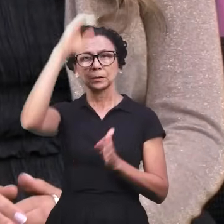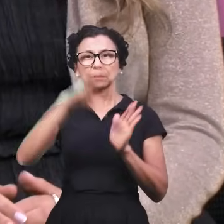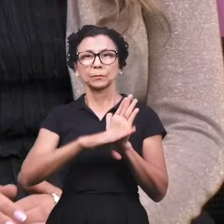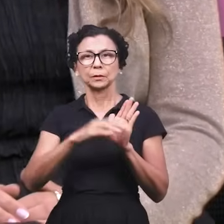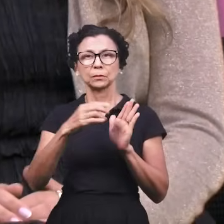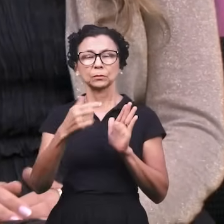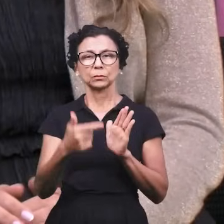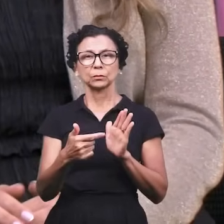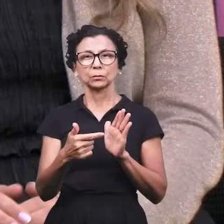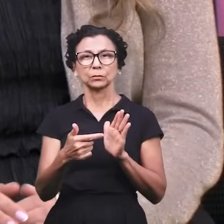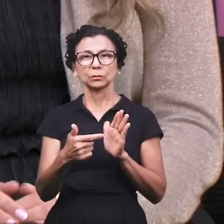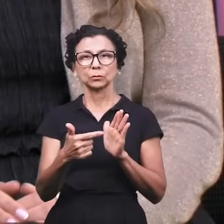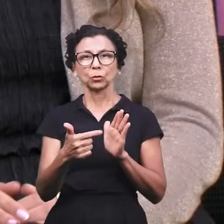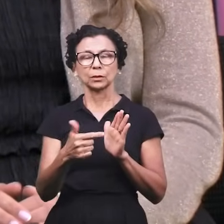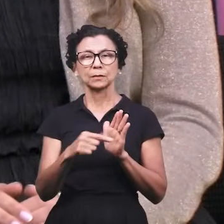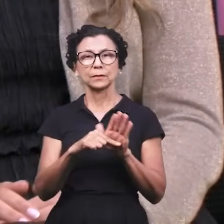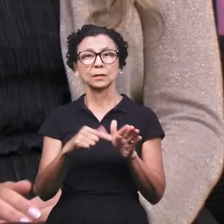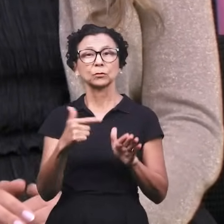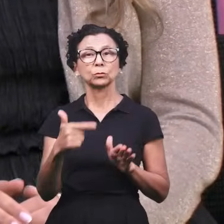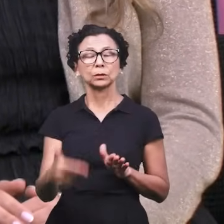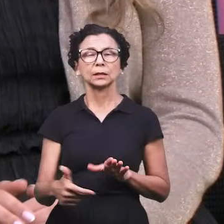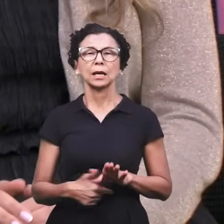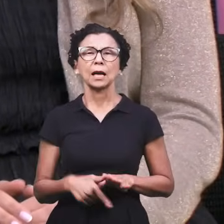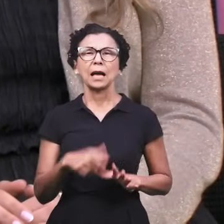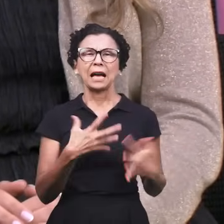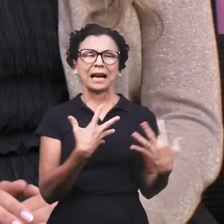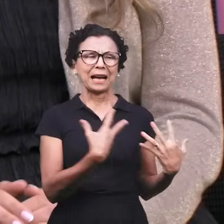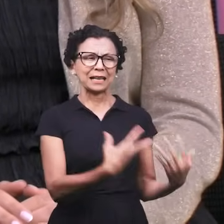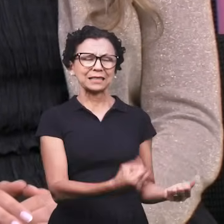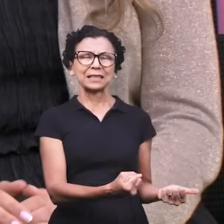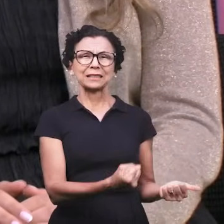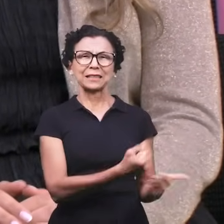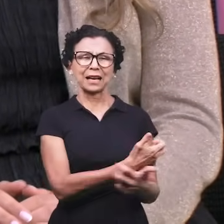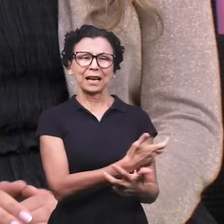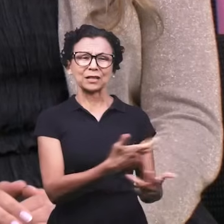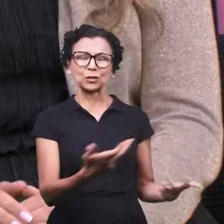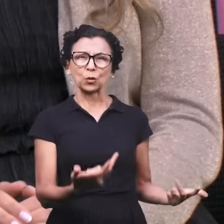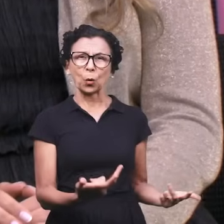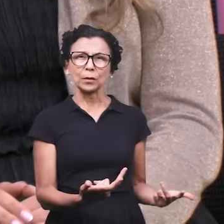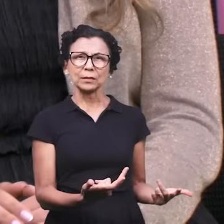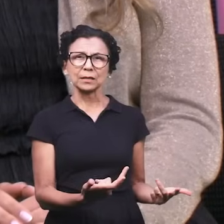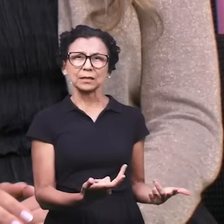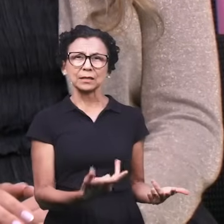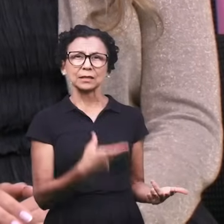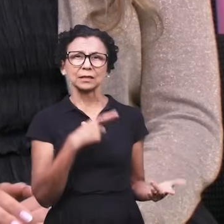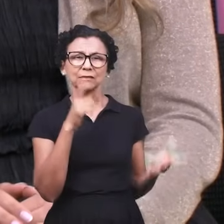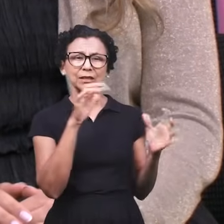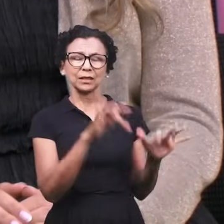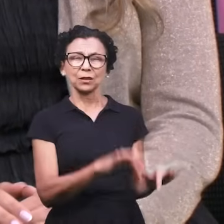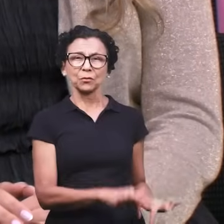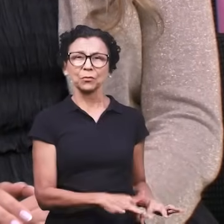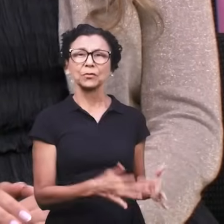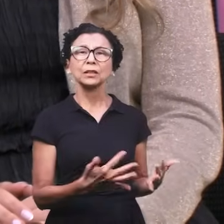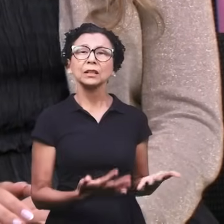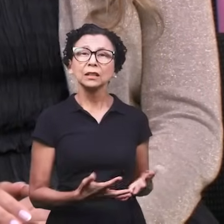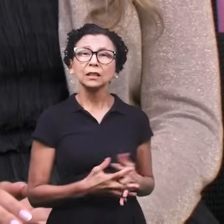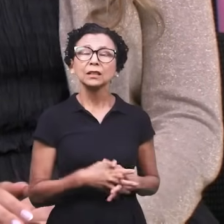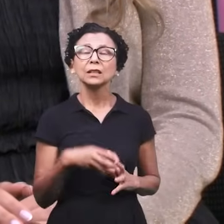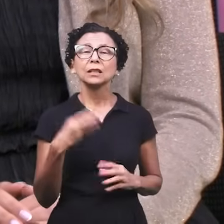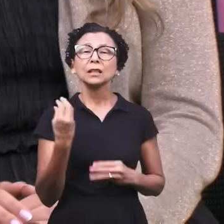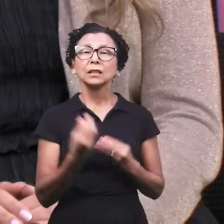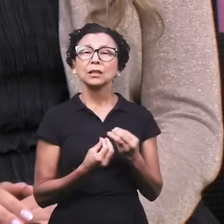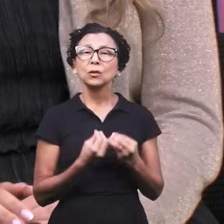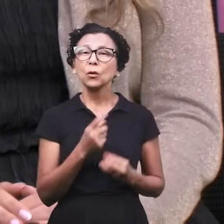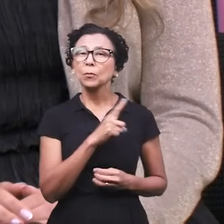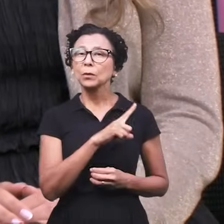não nos conformando com este mundo, que é corruptível, mas renovando a nossa mente para alcançarmos a boa, perfeita e